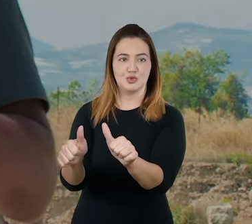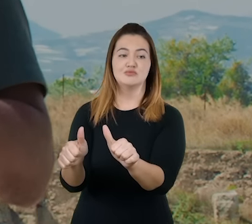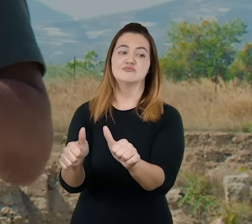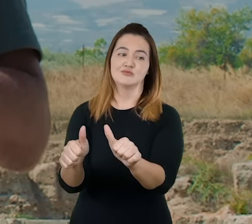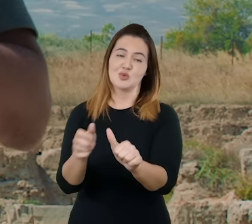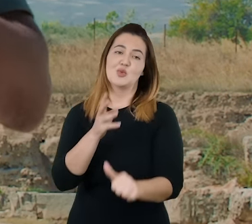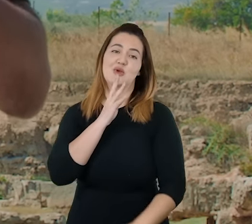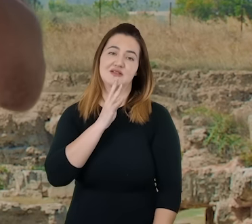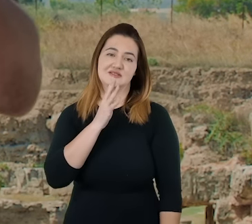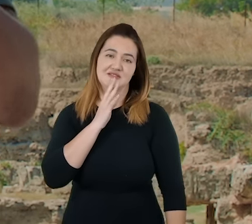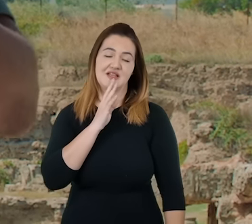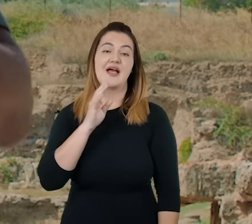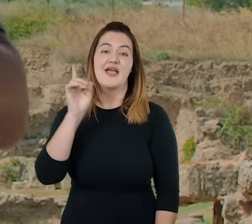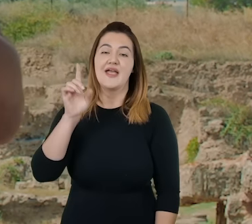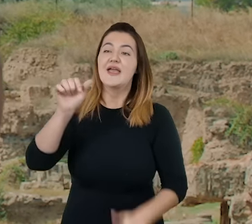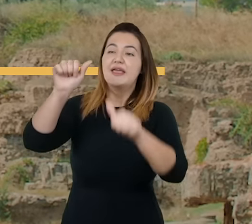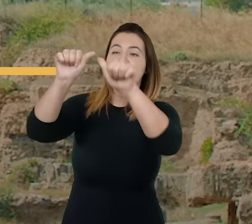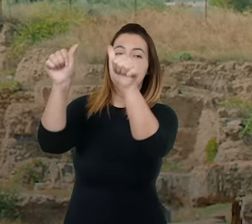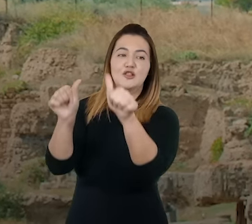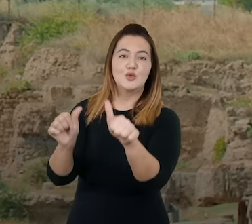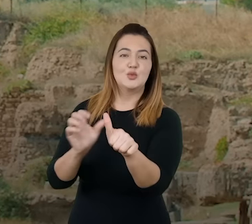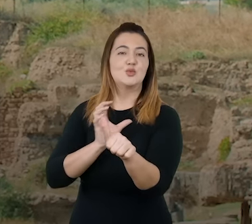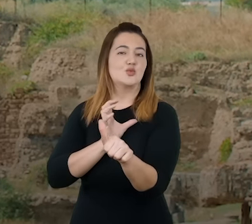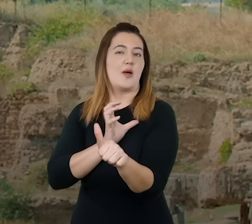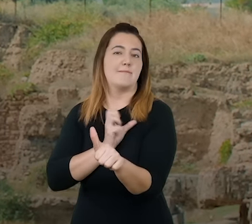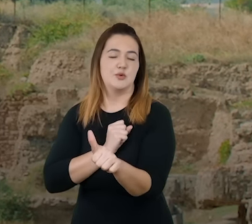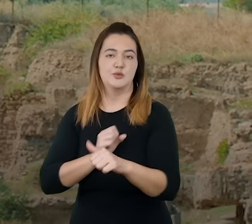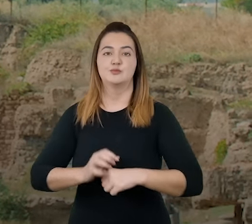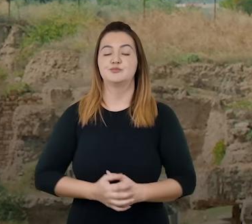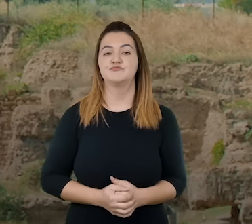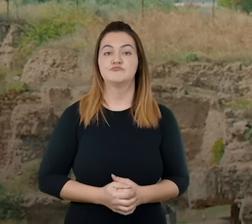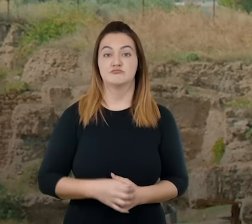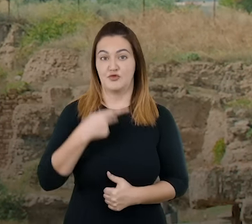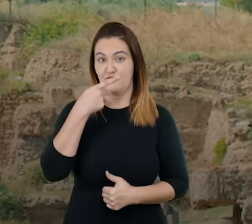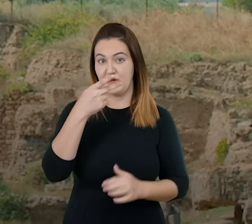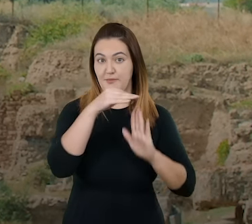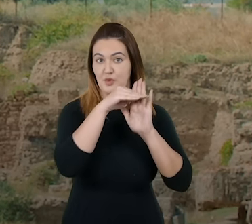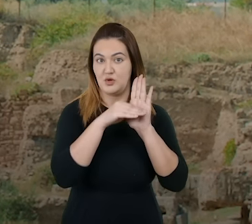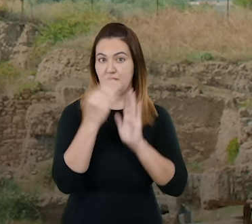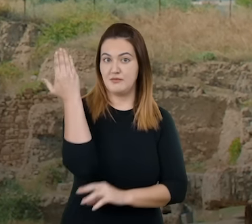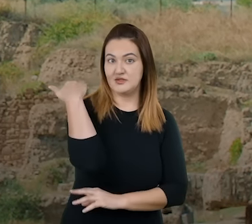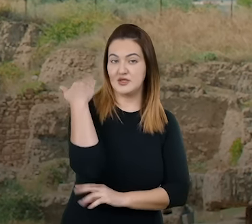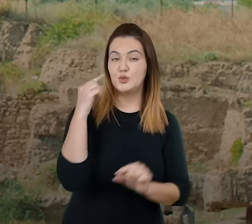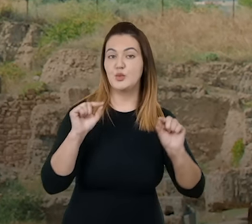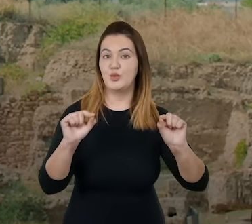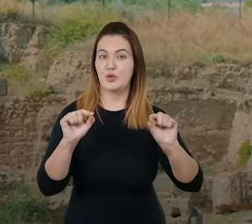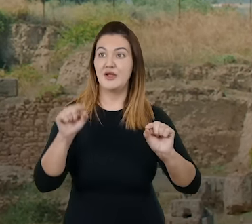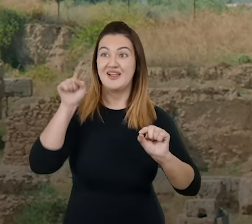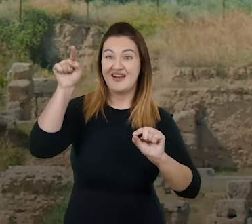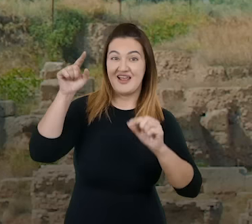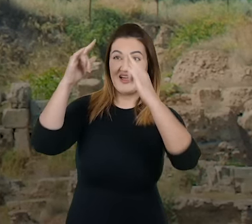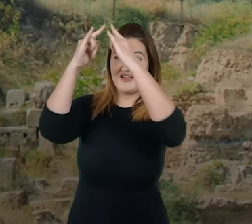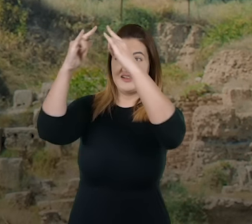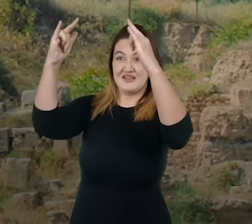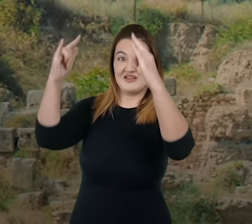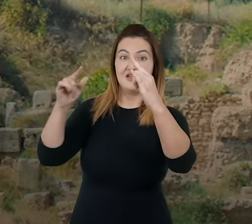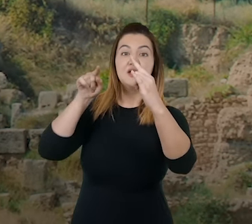era chamada de a deusa do amor. E eu mencionei também no programa passado que ali havia cerca de